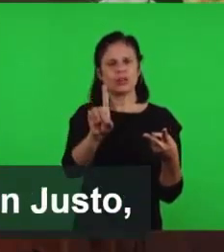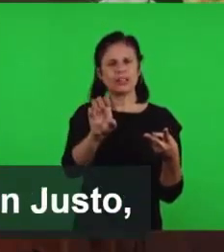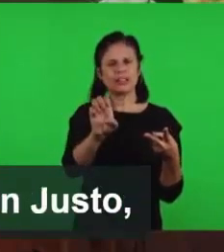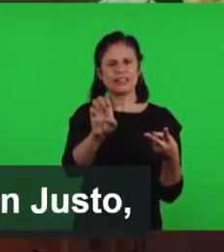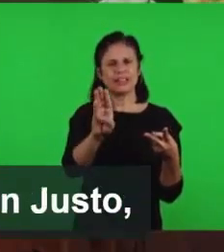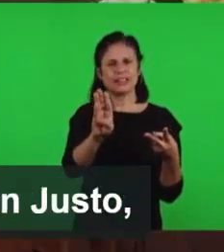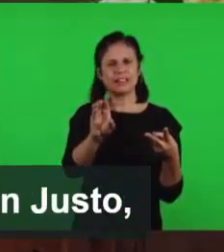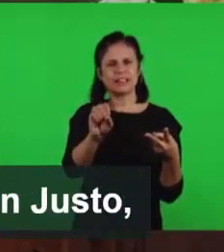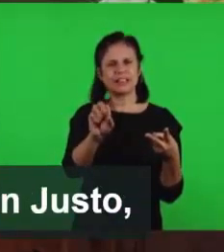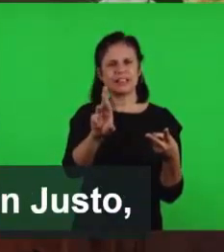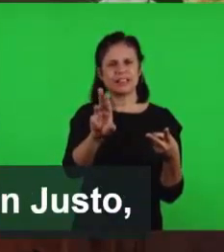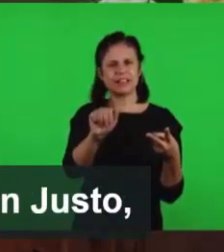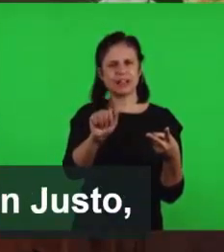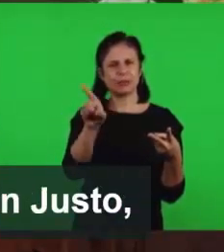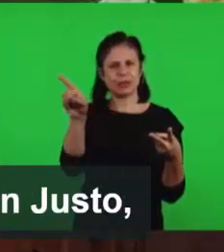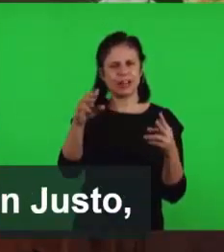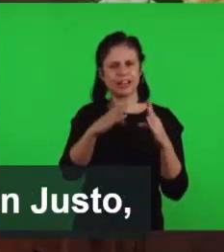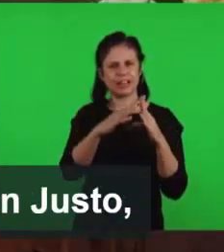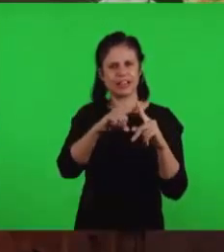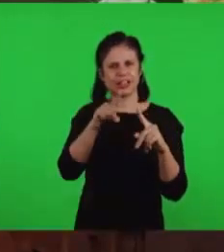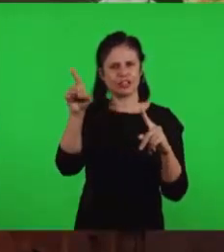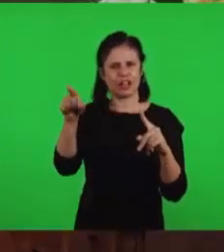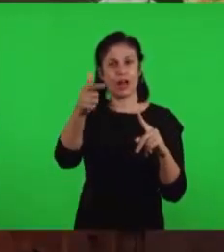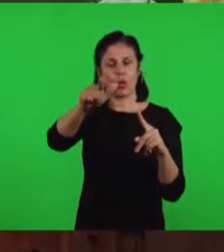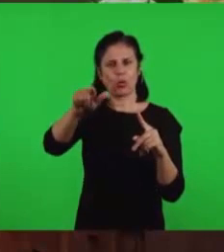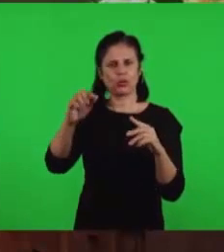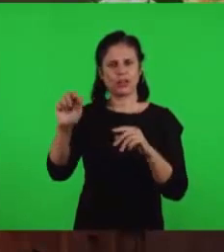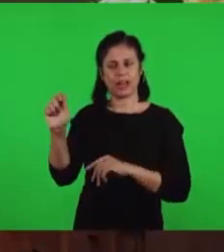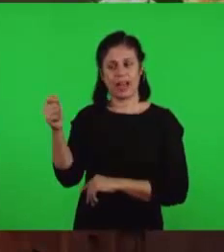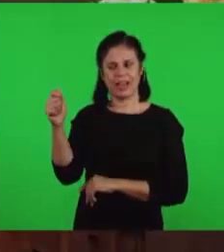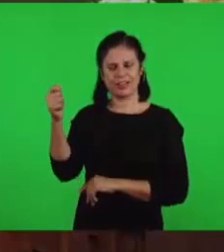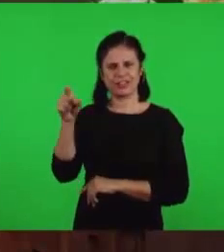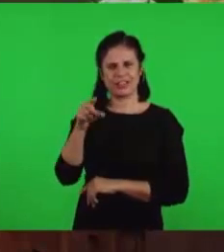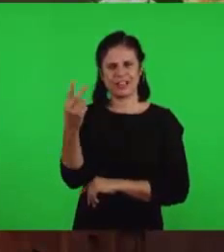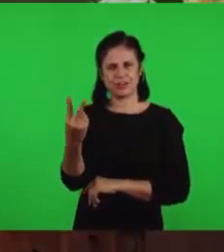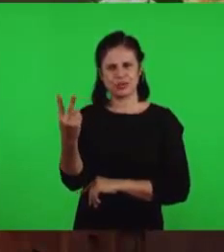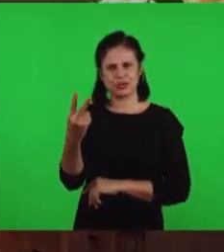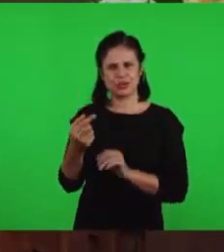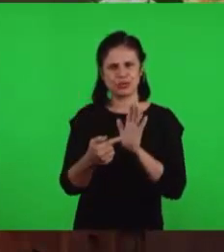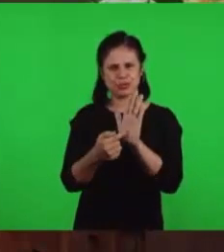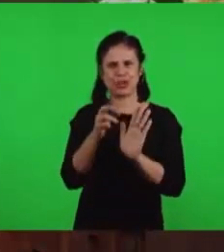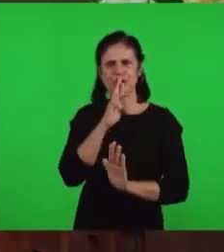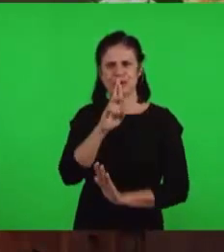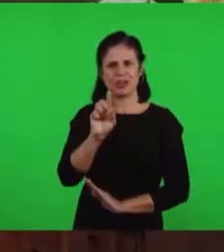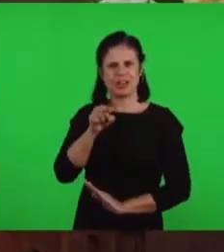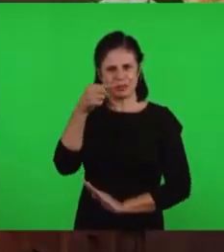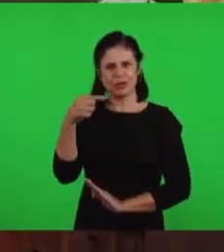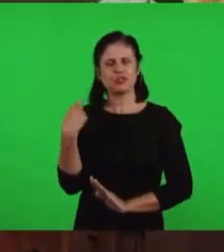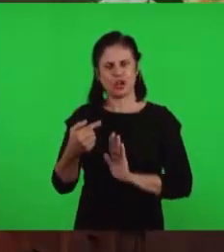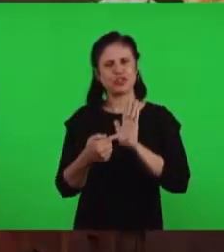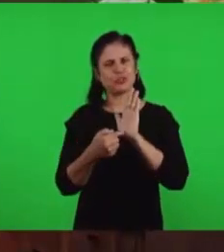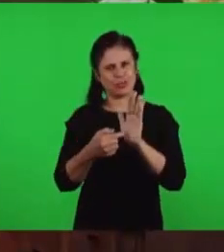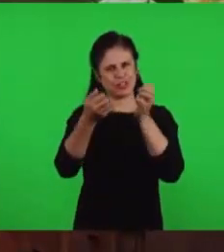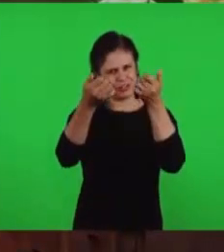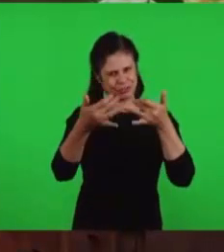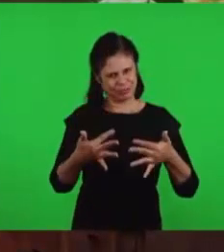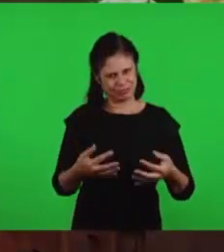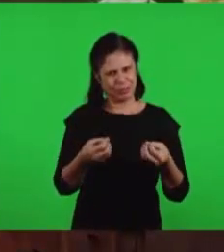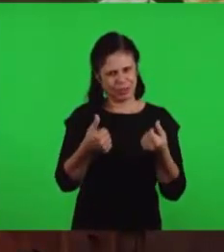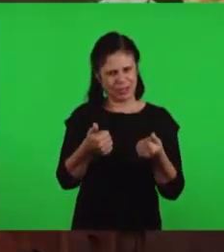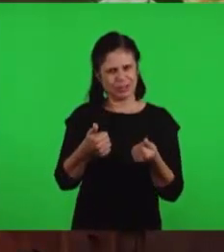da Argentina da igreja de San Russo e vamos dar agora a resposta e logo em seguida nós iremos fazer o nosso comentário